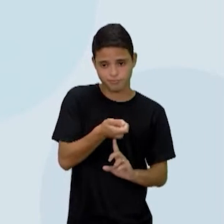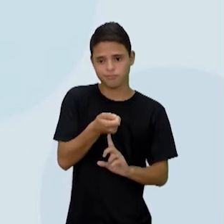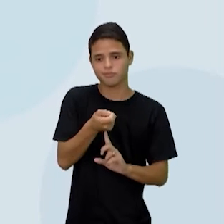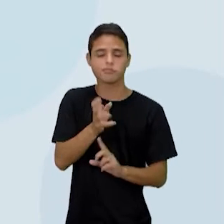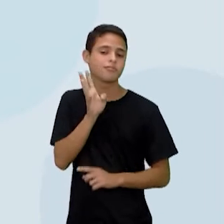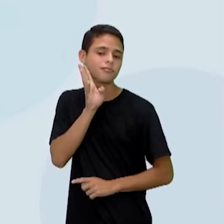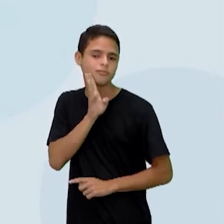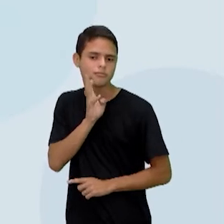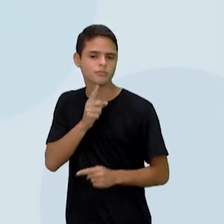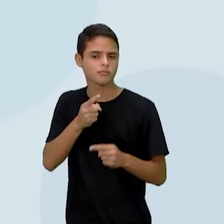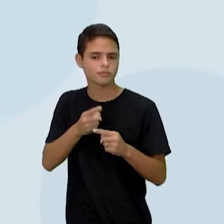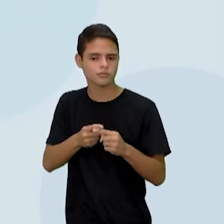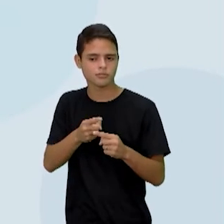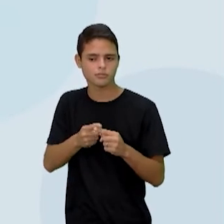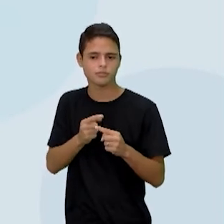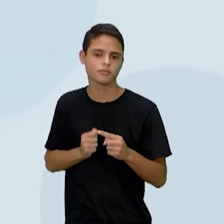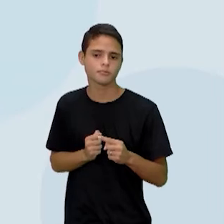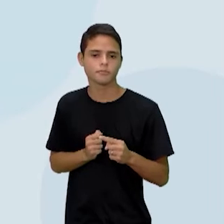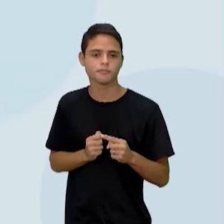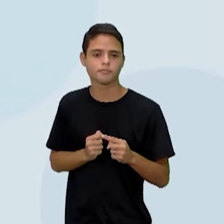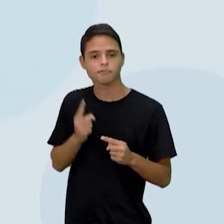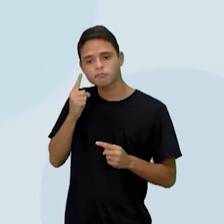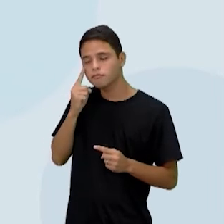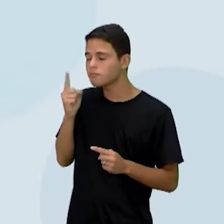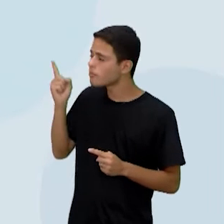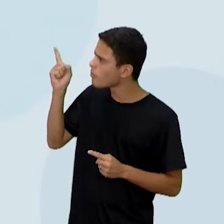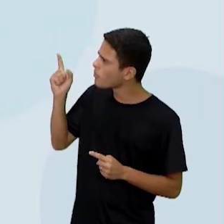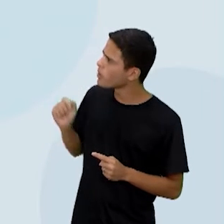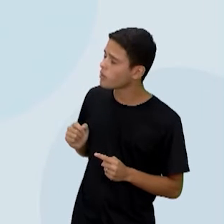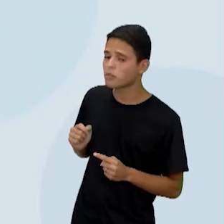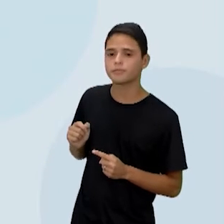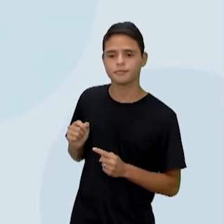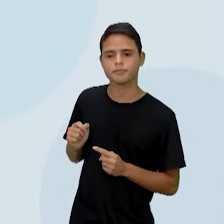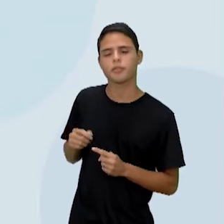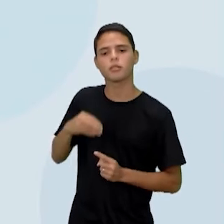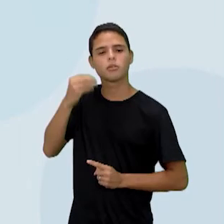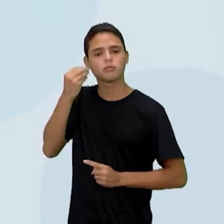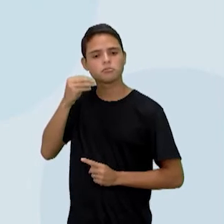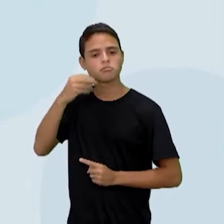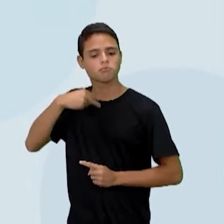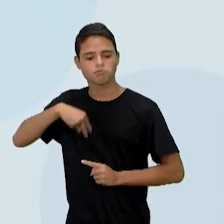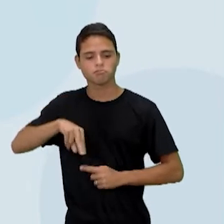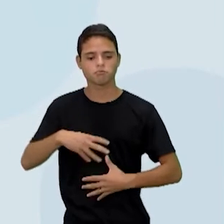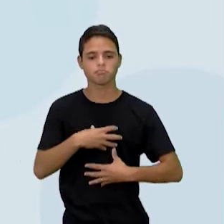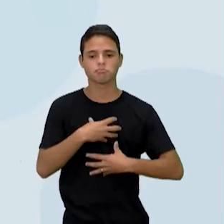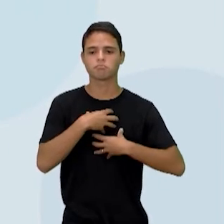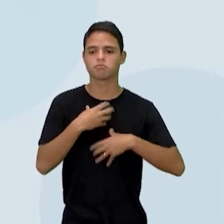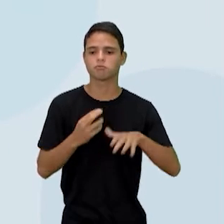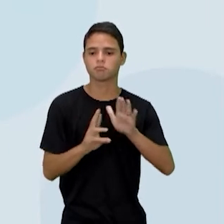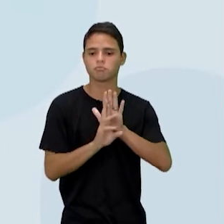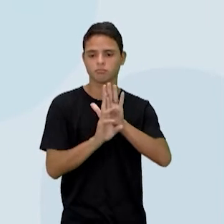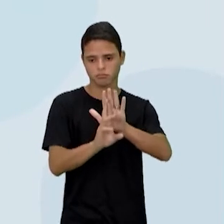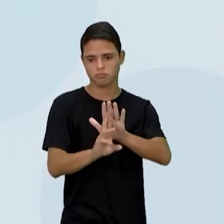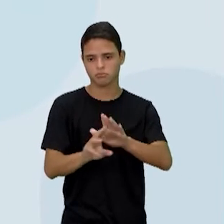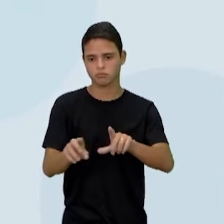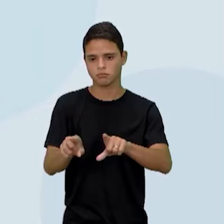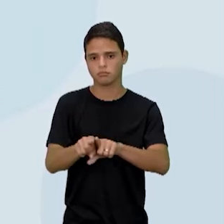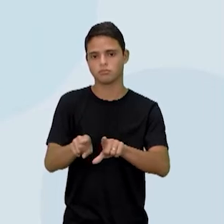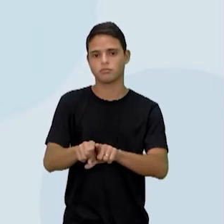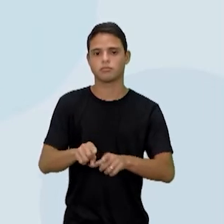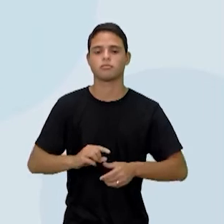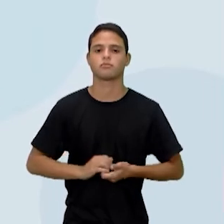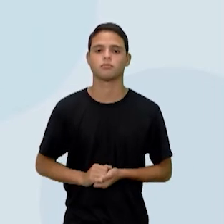muito bacana, por quê? Porque isso dá às pessoas a oportunidade de se verem, se sentirem representadas também,